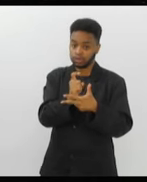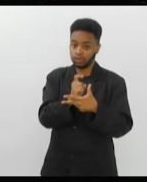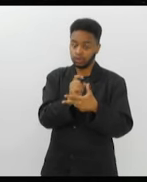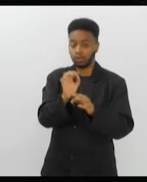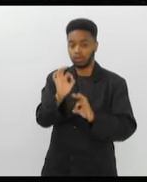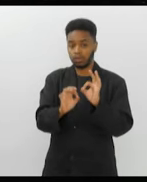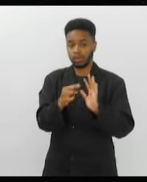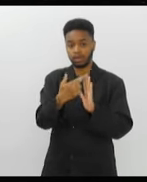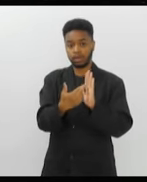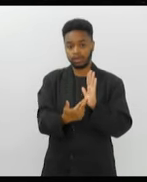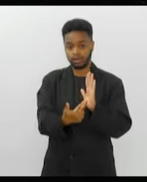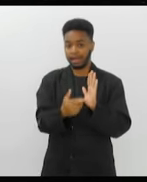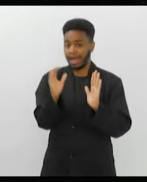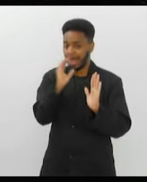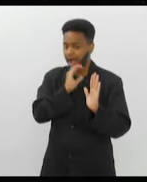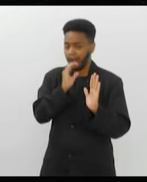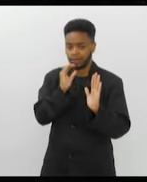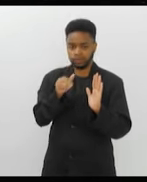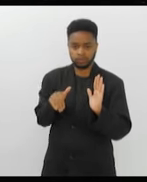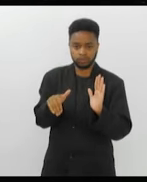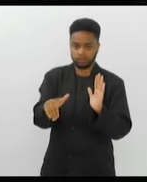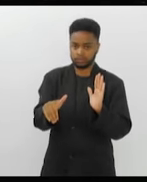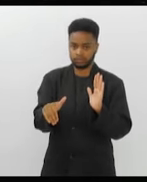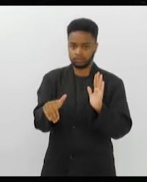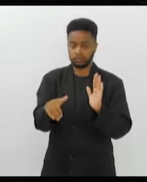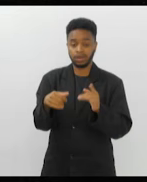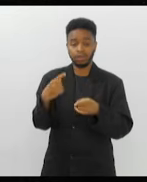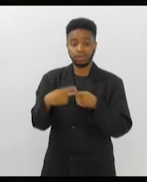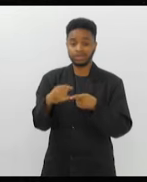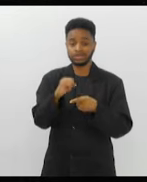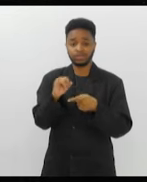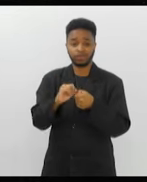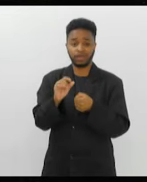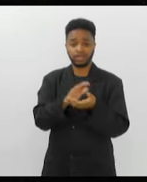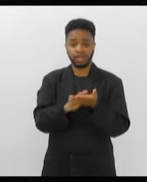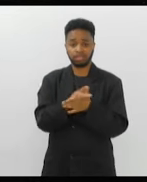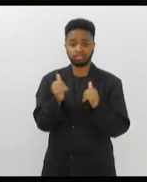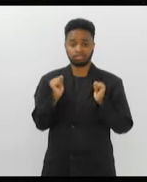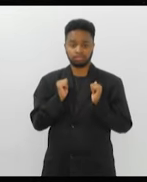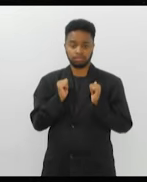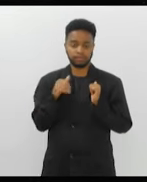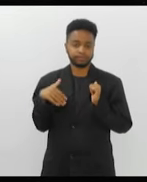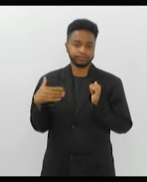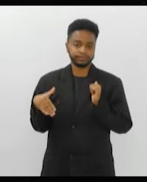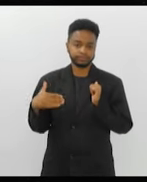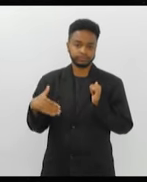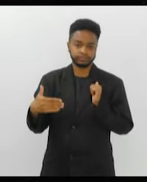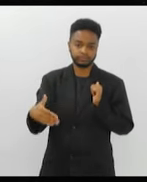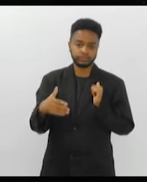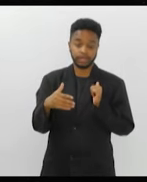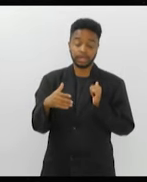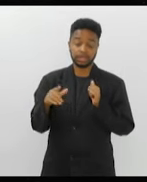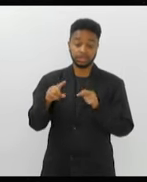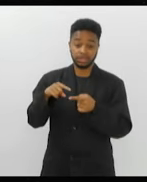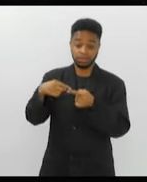regulamente o mais rápido possível, porque senão fica empurrando com a barriga. Vai se aproximar o